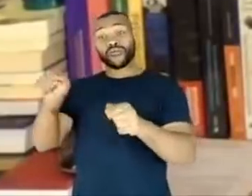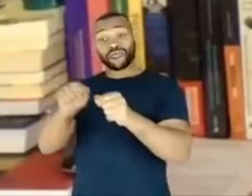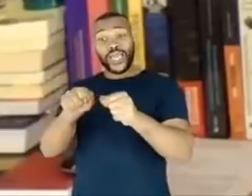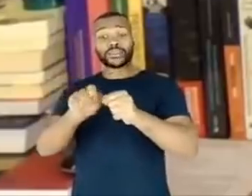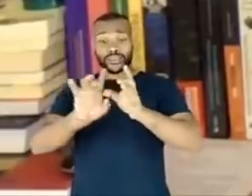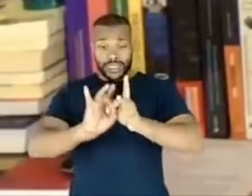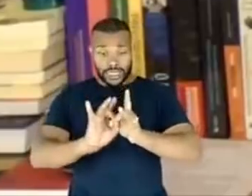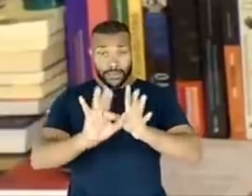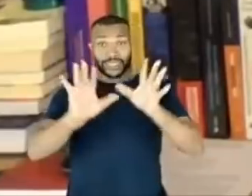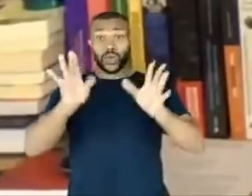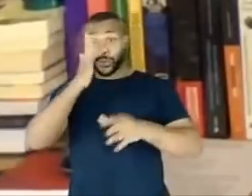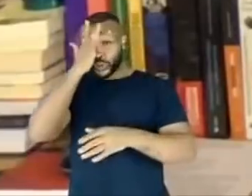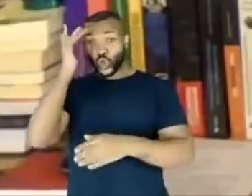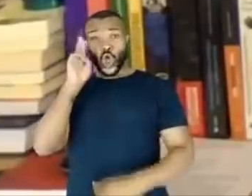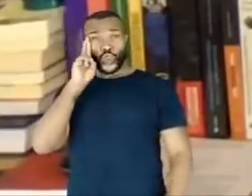patrões